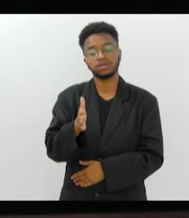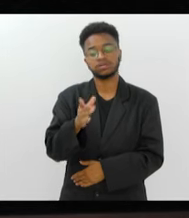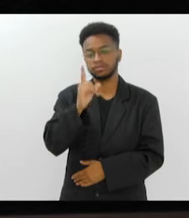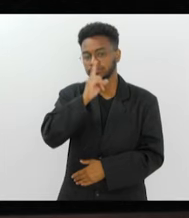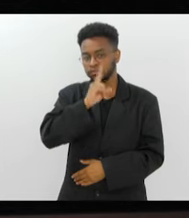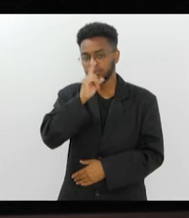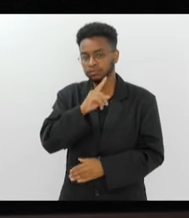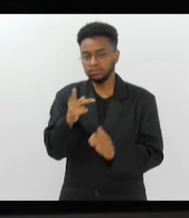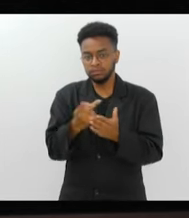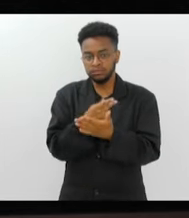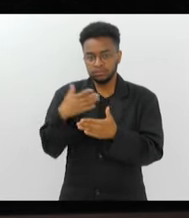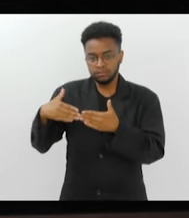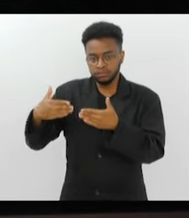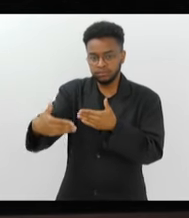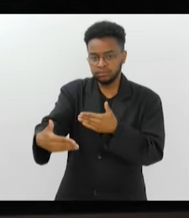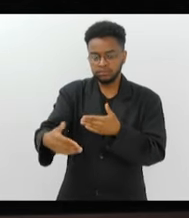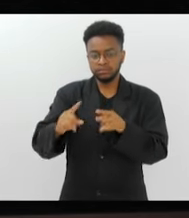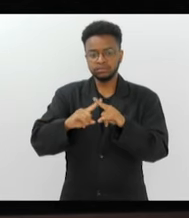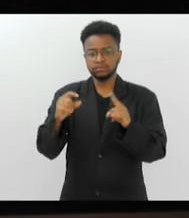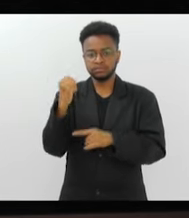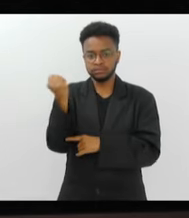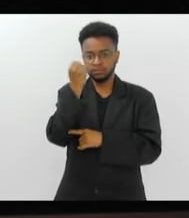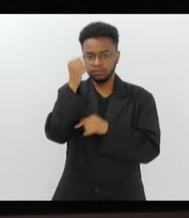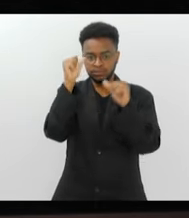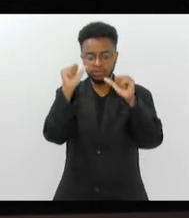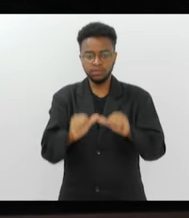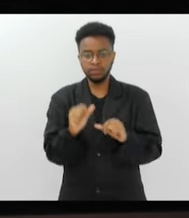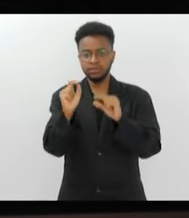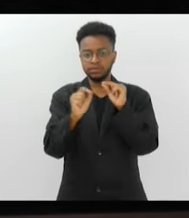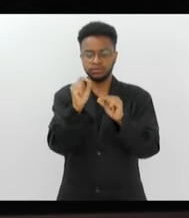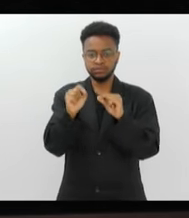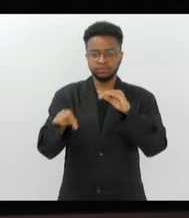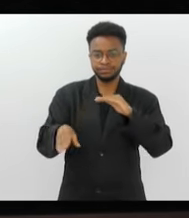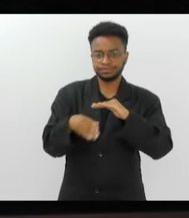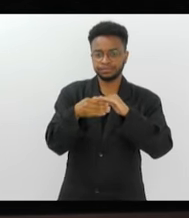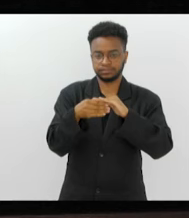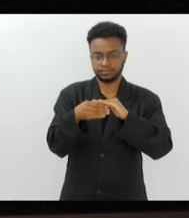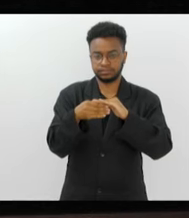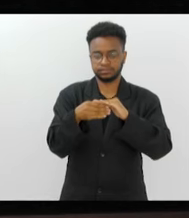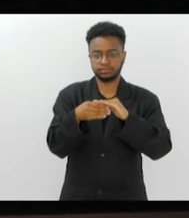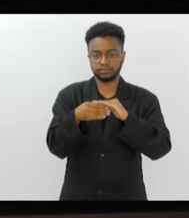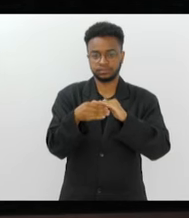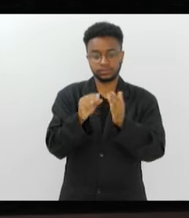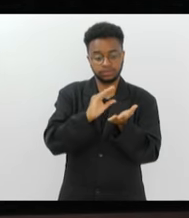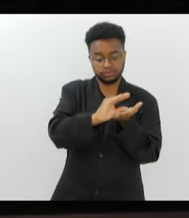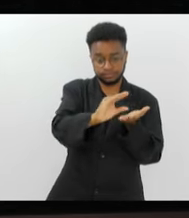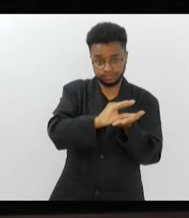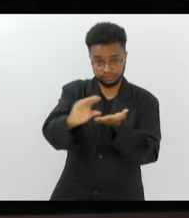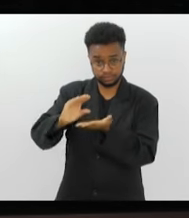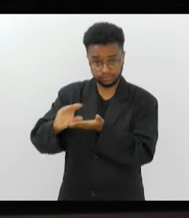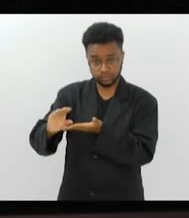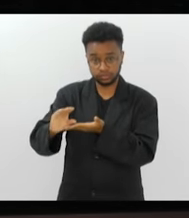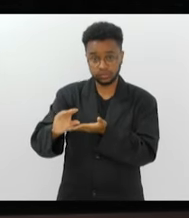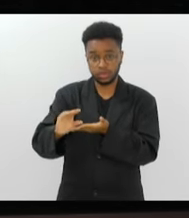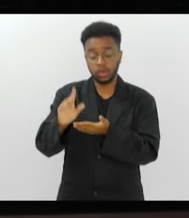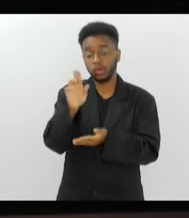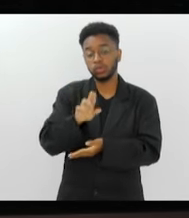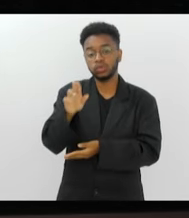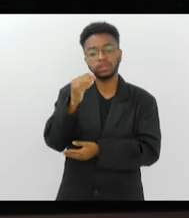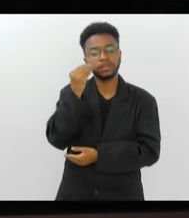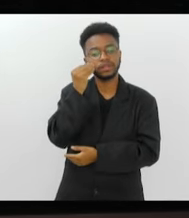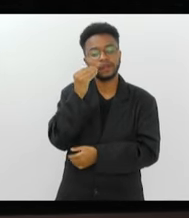distorção venha acontecer. E o que é mais grave é que as emendas parlamentares têm servido como moeda de